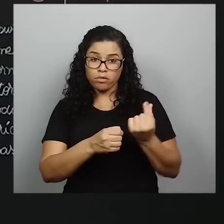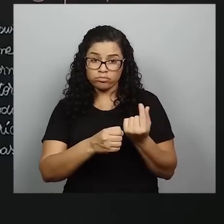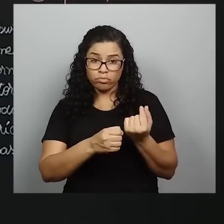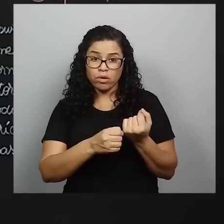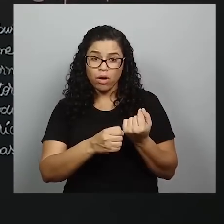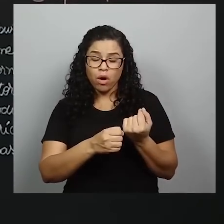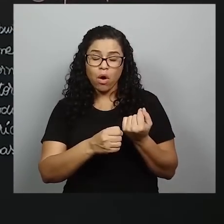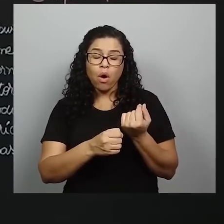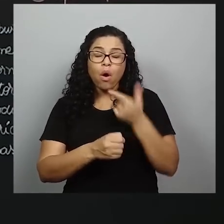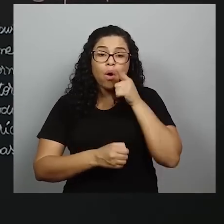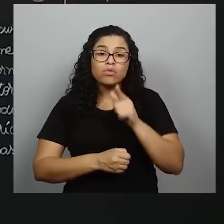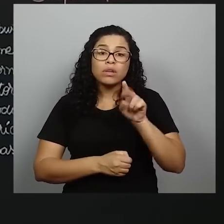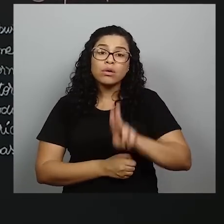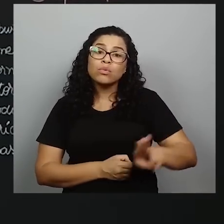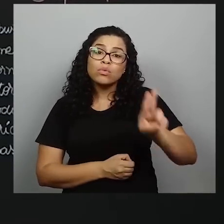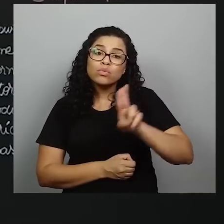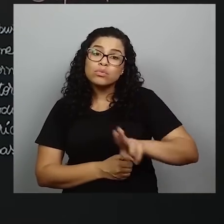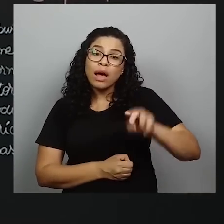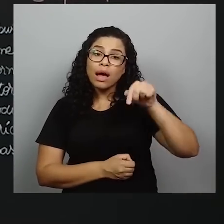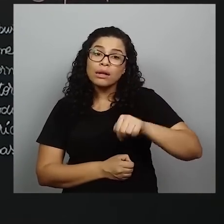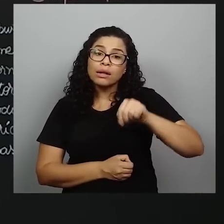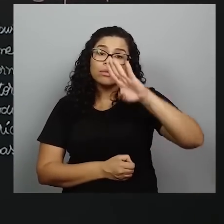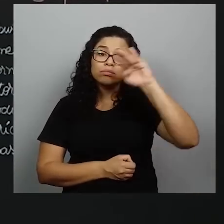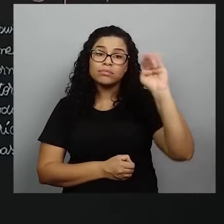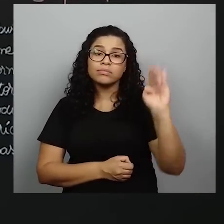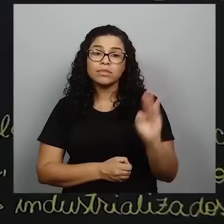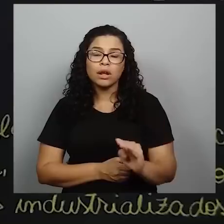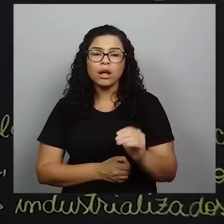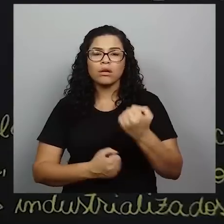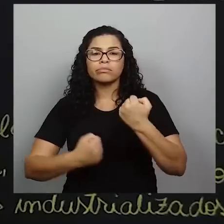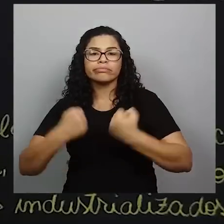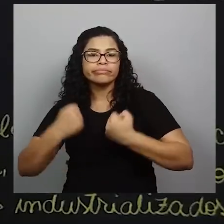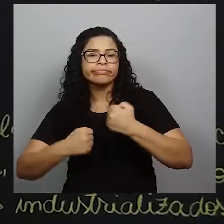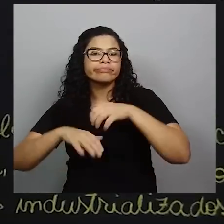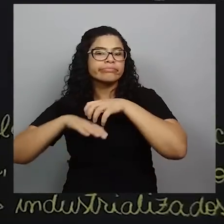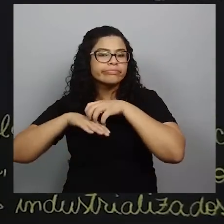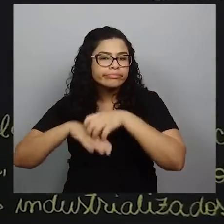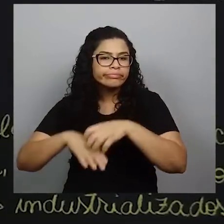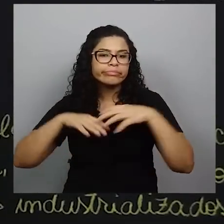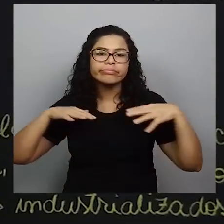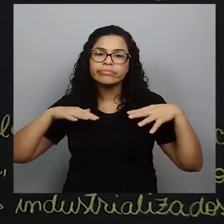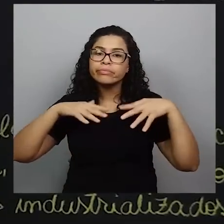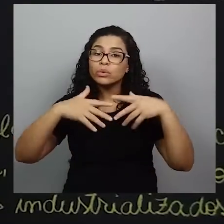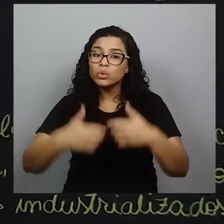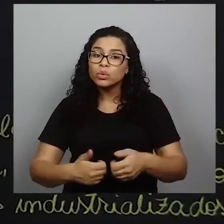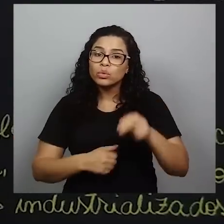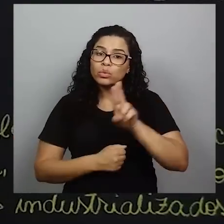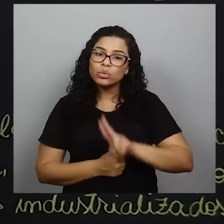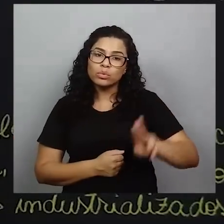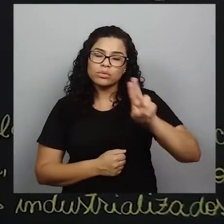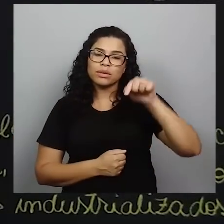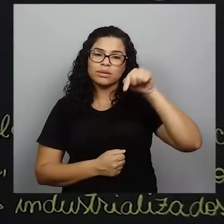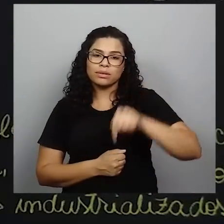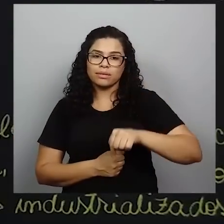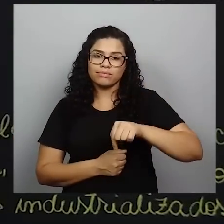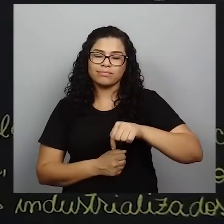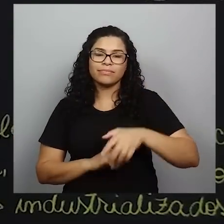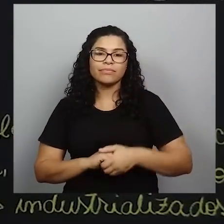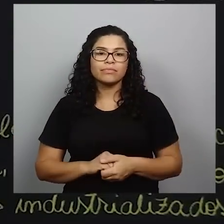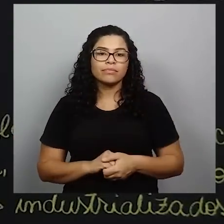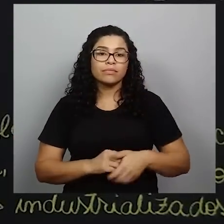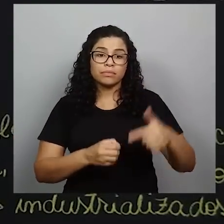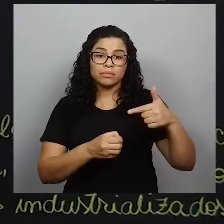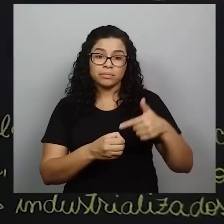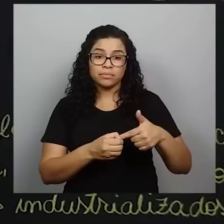e conseguimos utilizar na produção nacional, no transporte, em tudo aquilo que nós utilizamos aqui desse